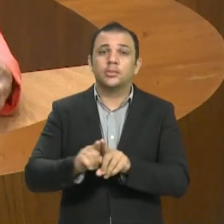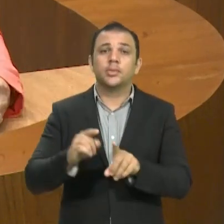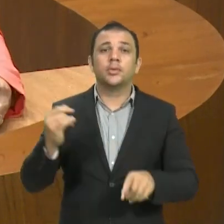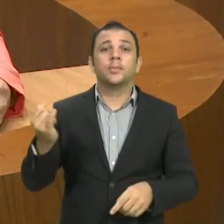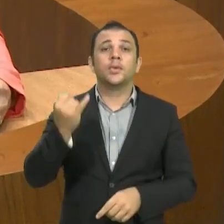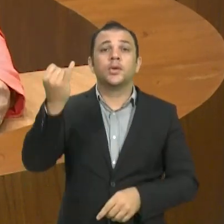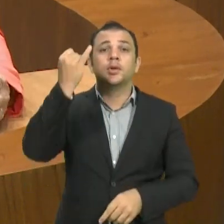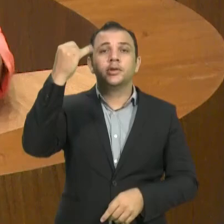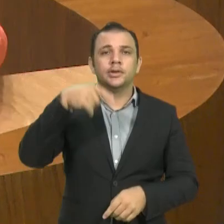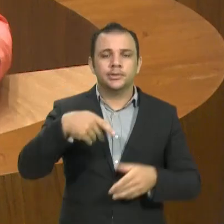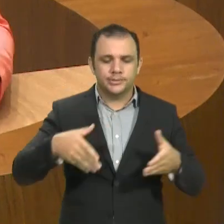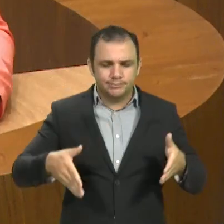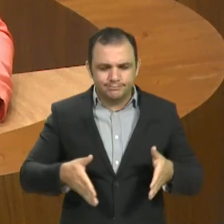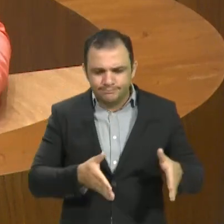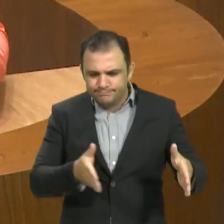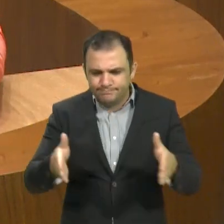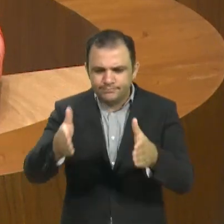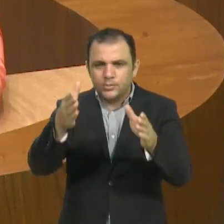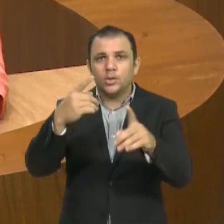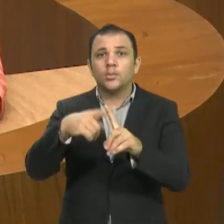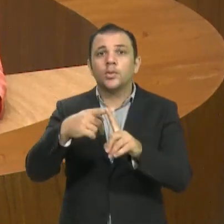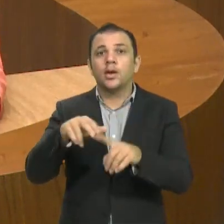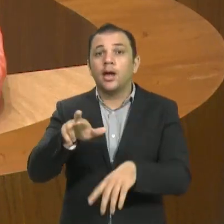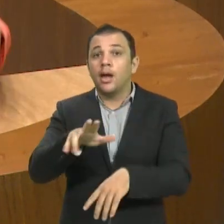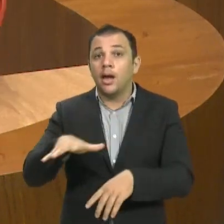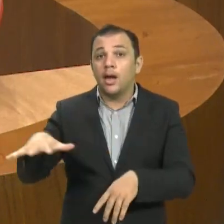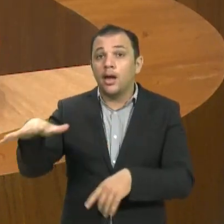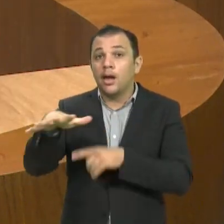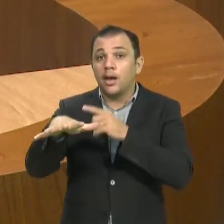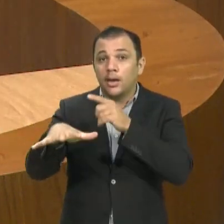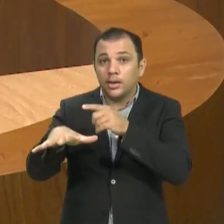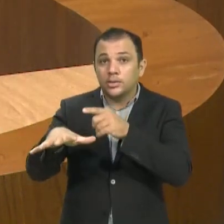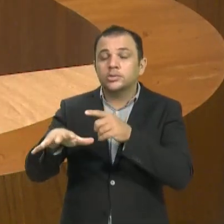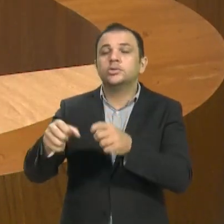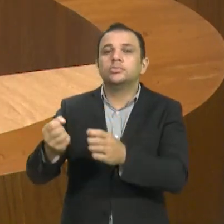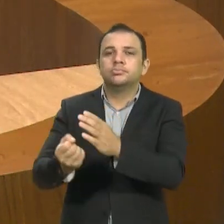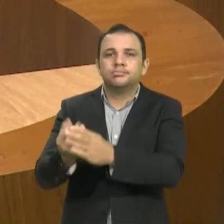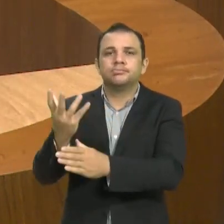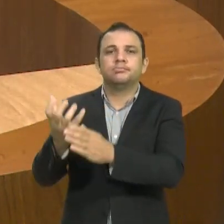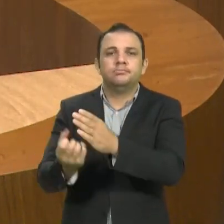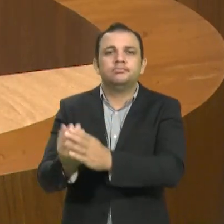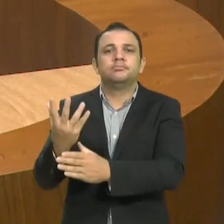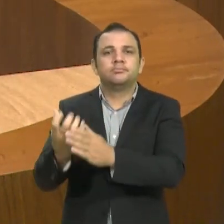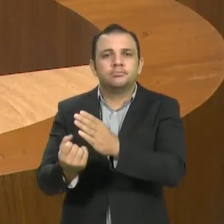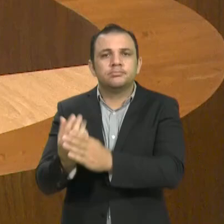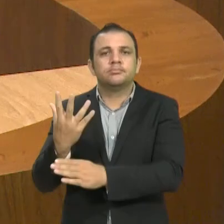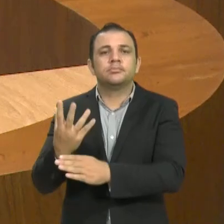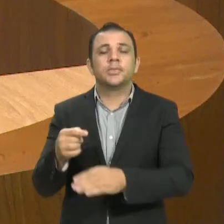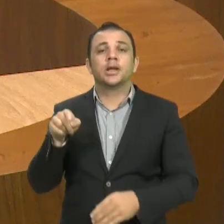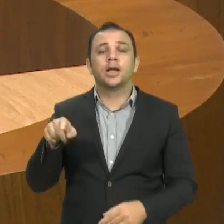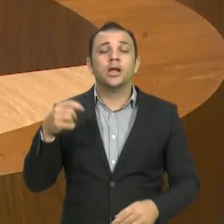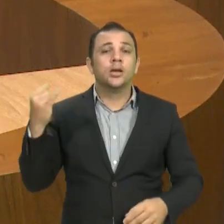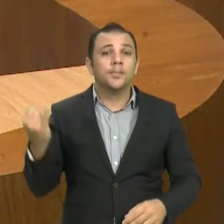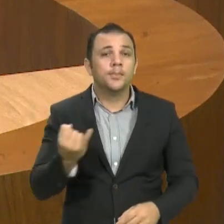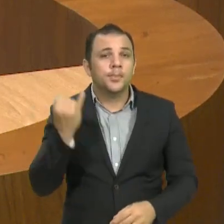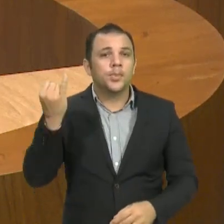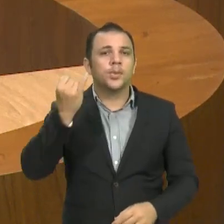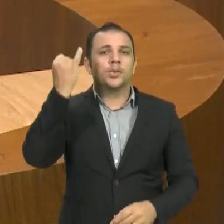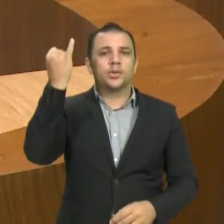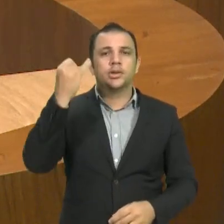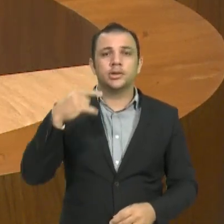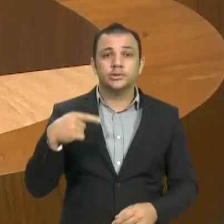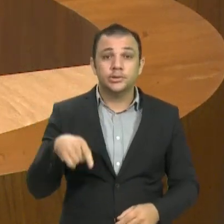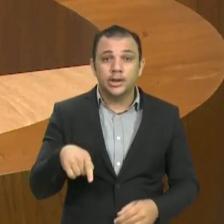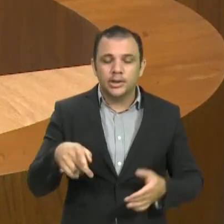nossa região é uma região produtora, é muito importante que as nossas